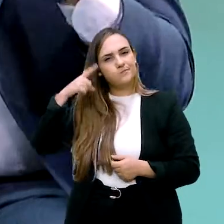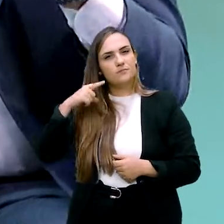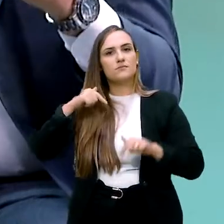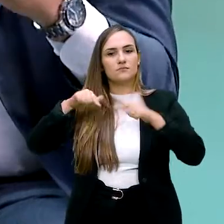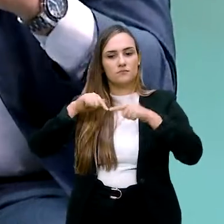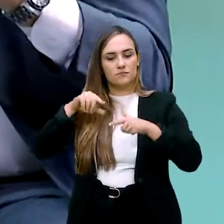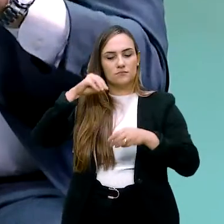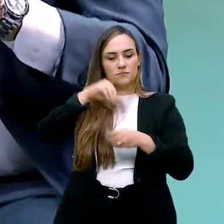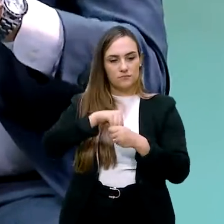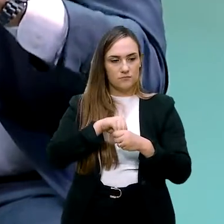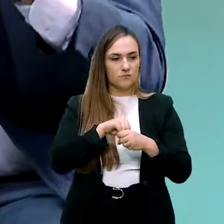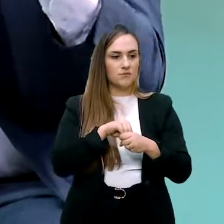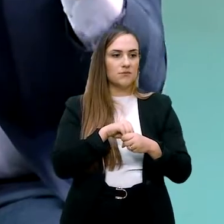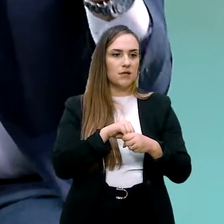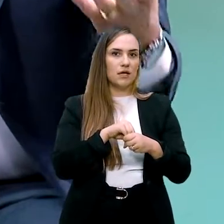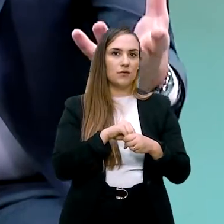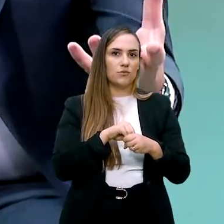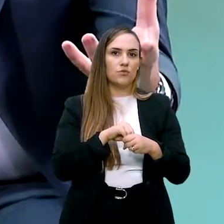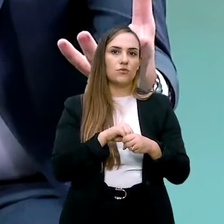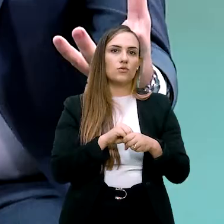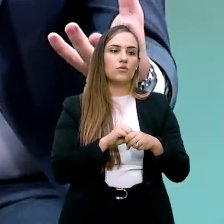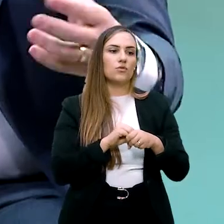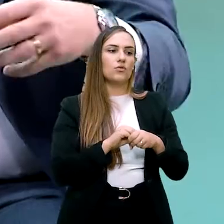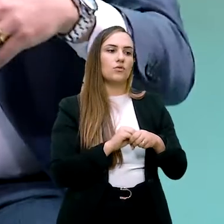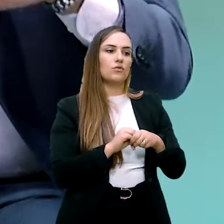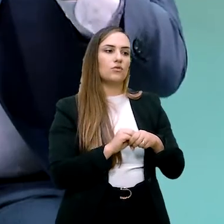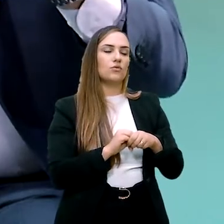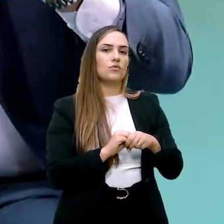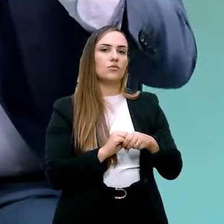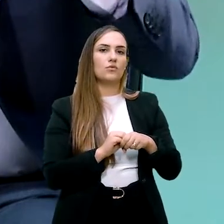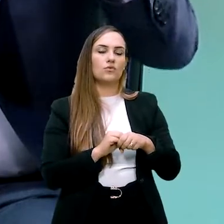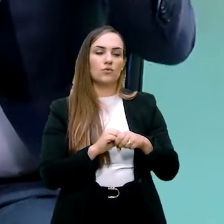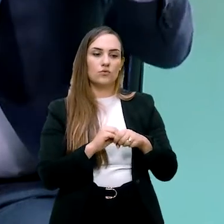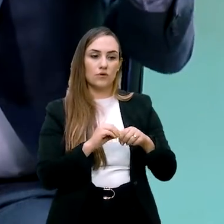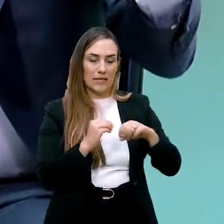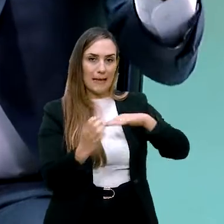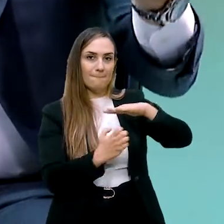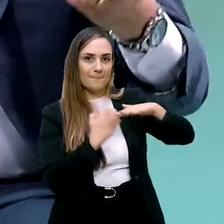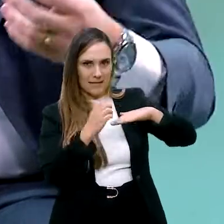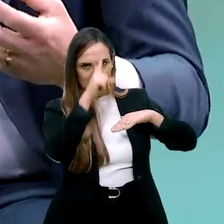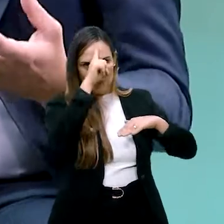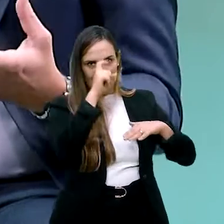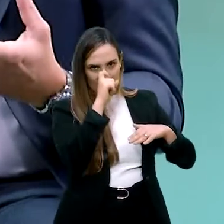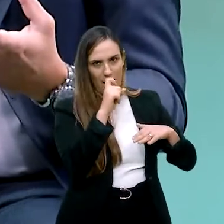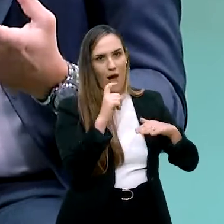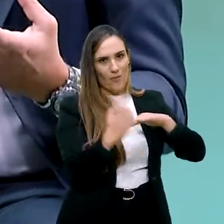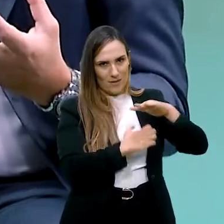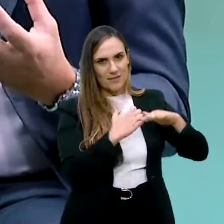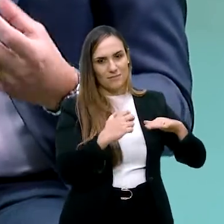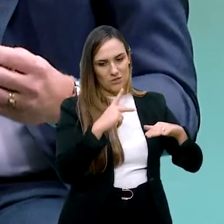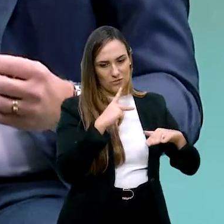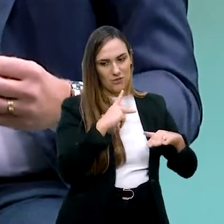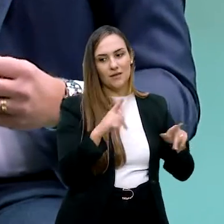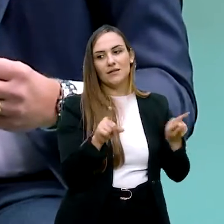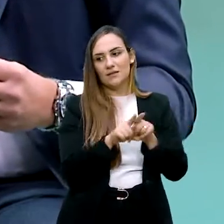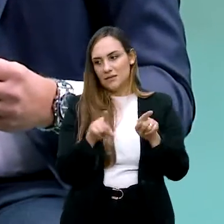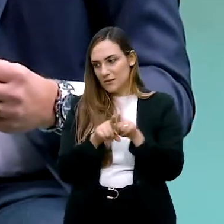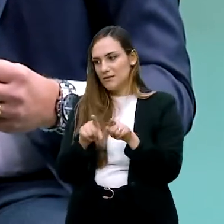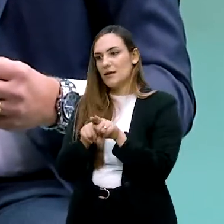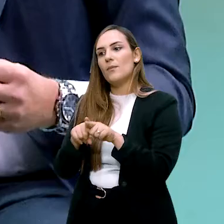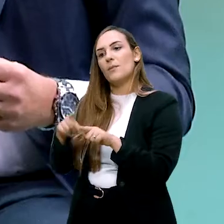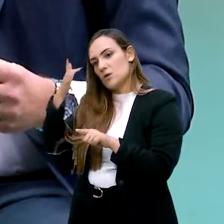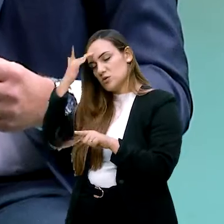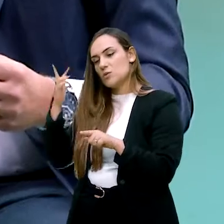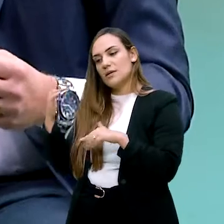que atuam tanto em prol do usuário de plano de saúde, do consumidor, como também advogados que atuam em defesa